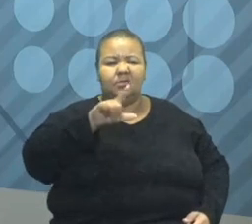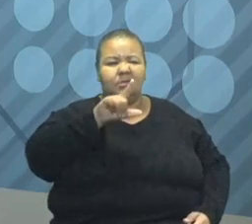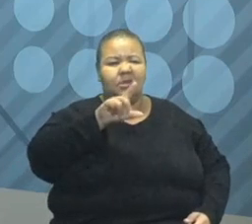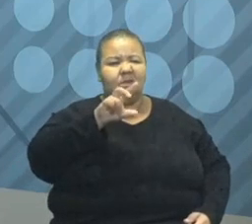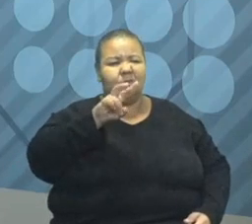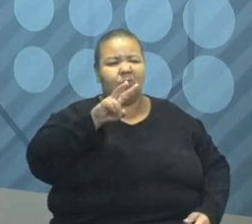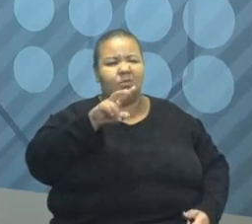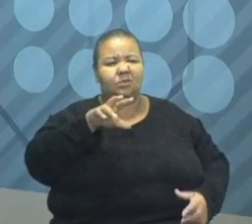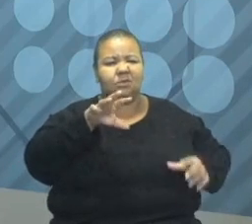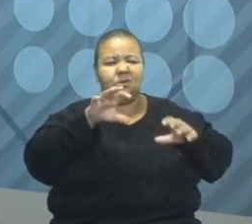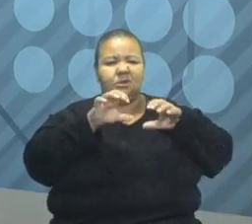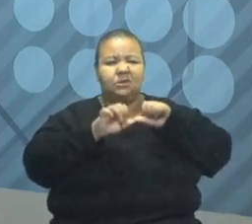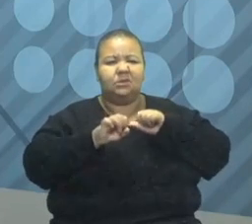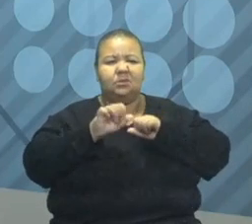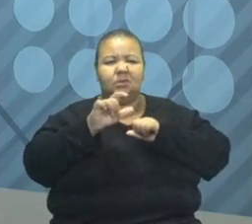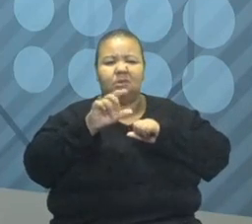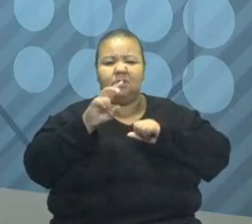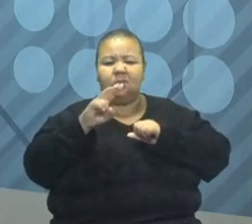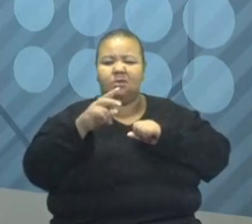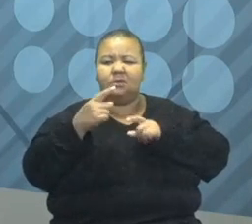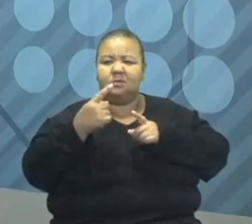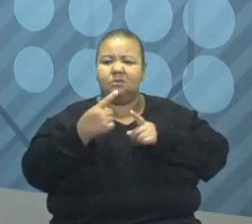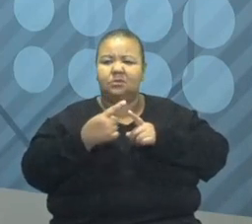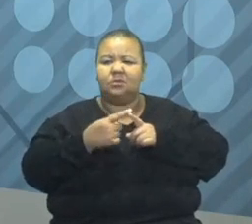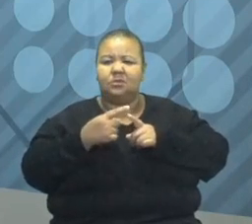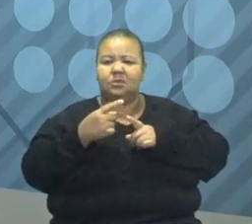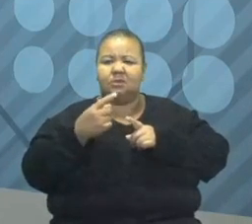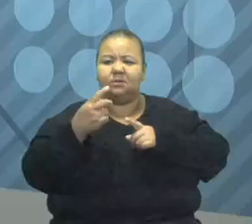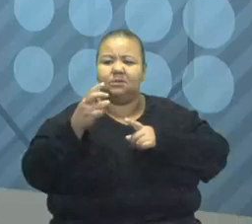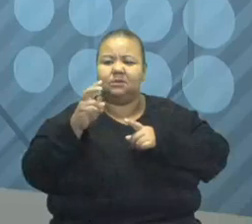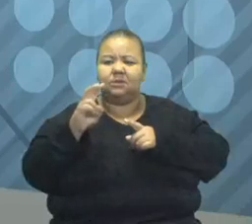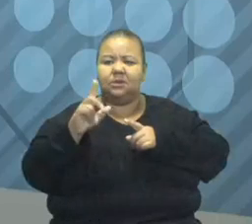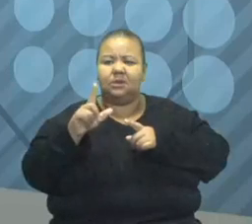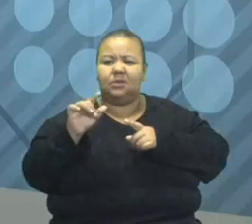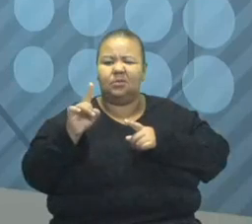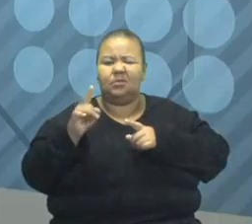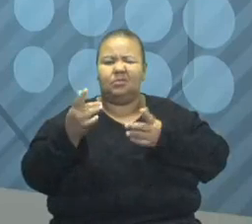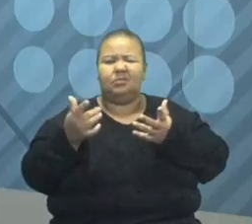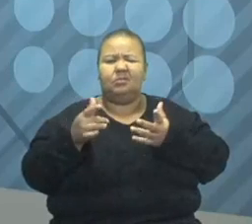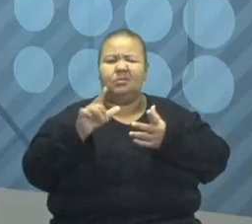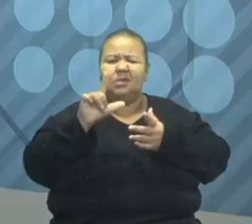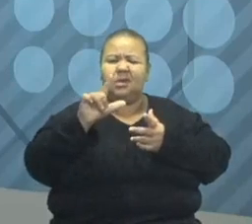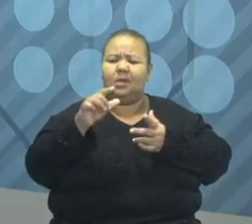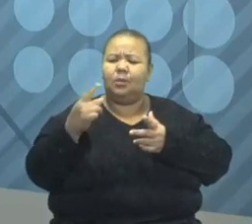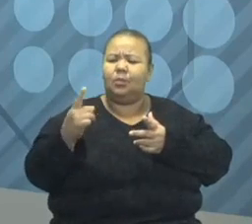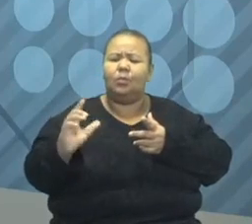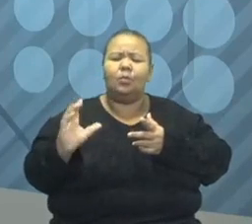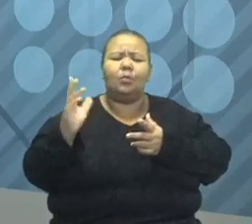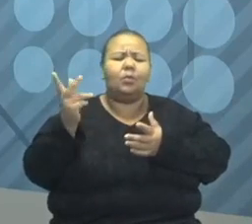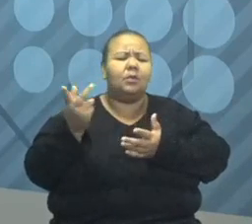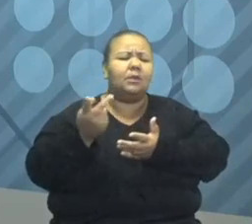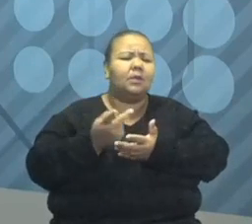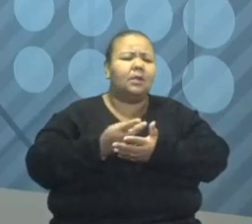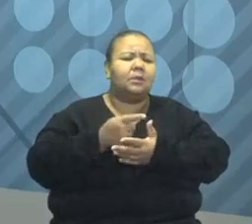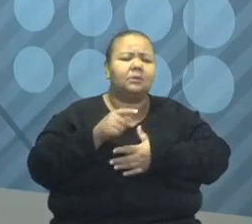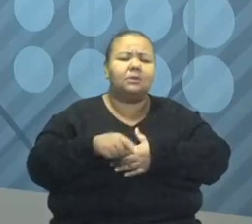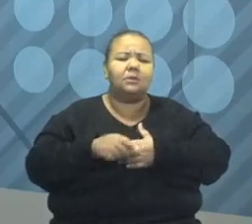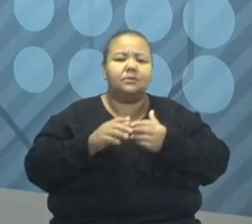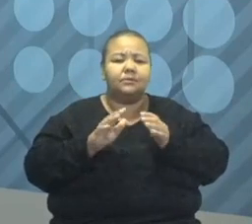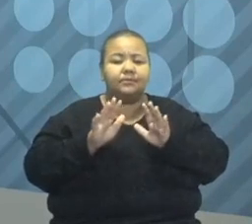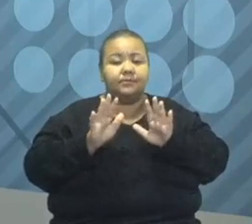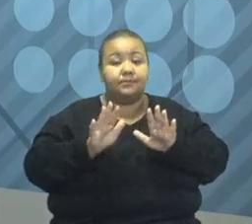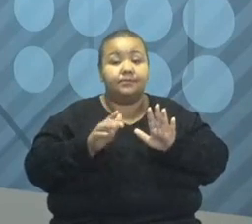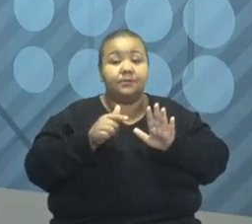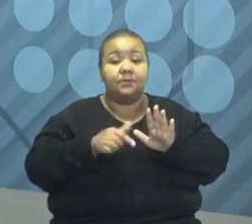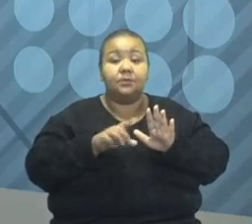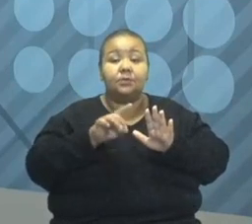que vai receber um L2 menos duas vezes um L1. Como assim esse L, esse 1? O que está acontecendo aqui, essas notações?